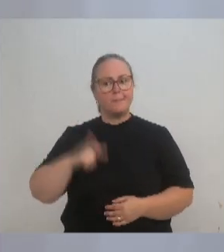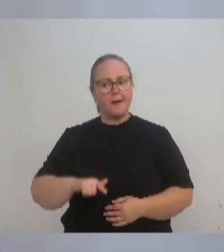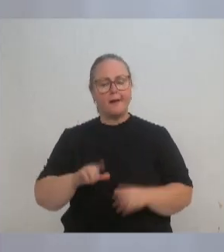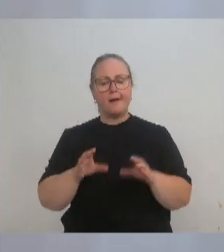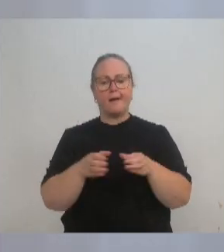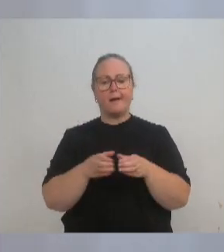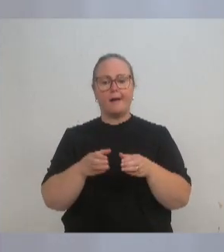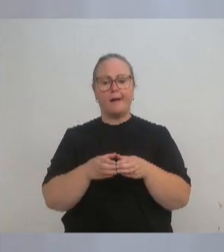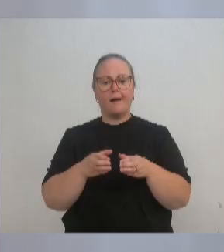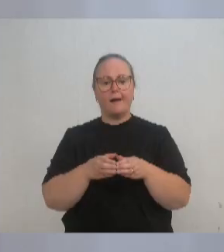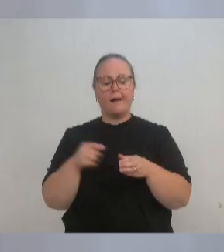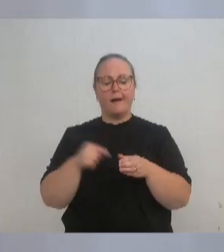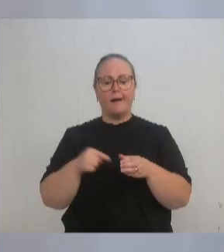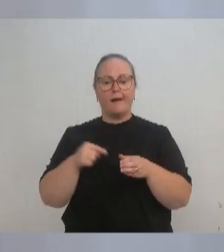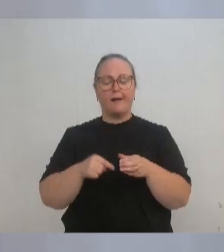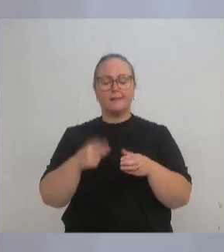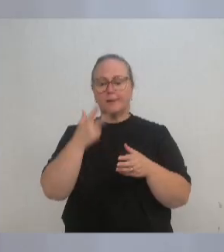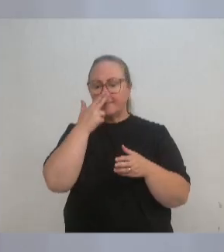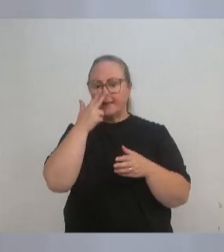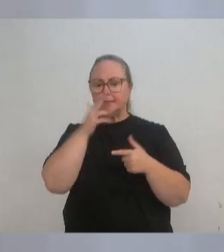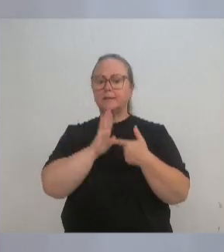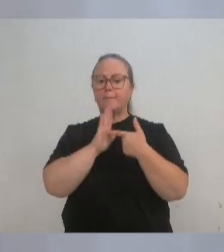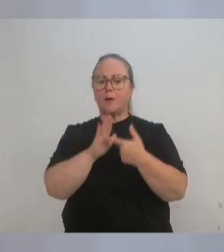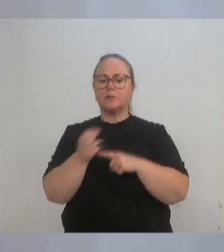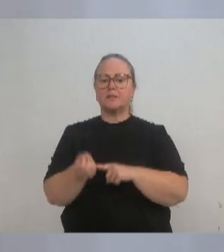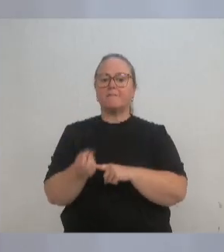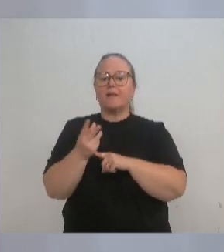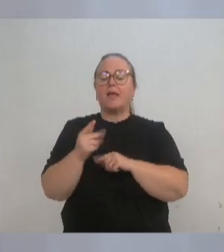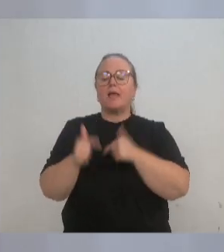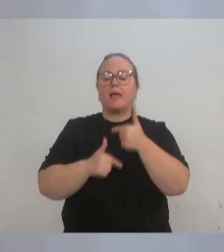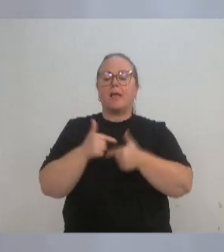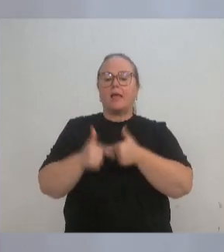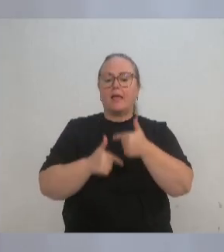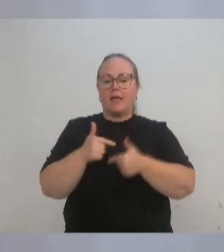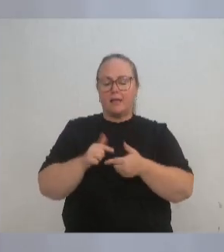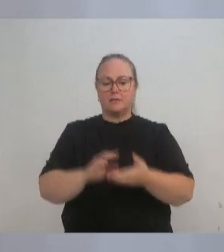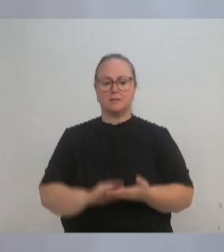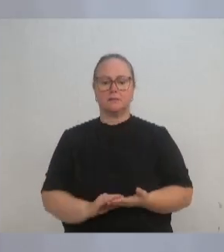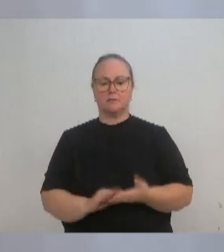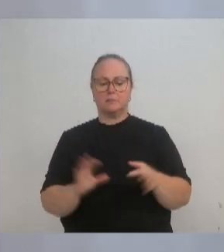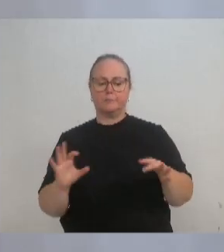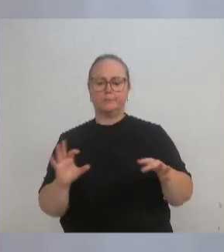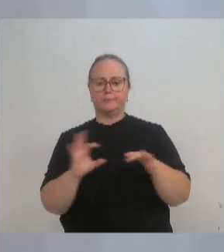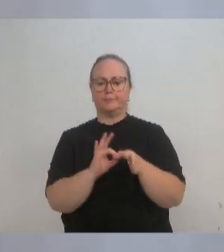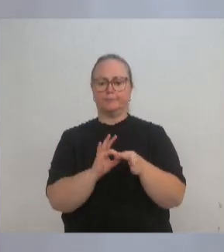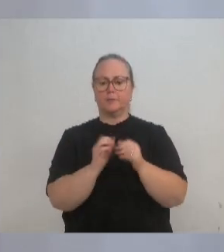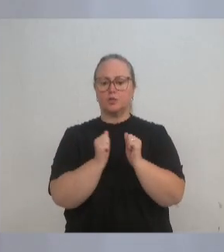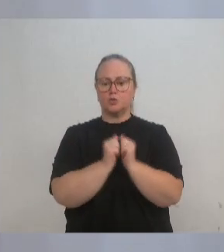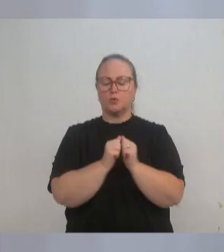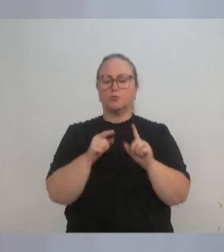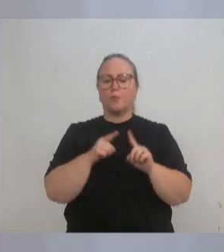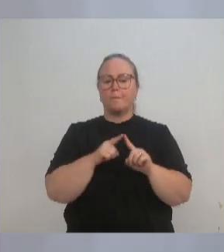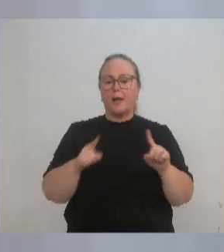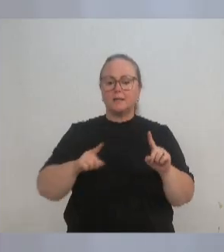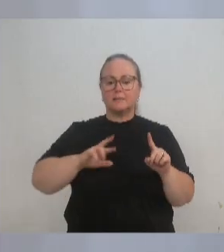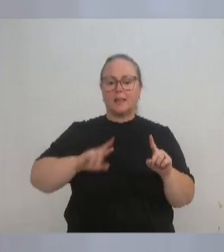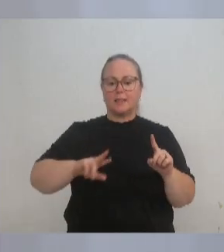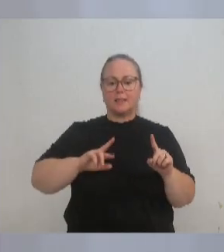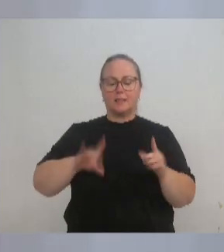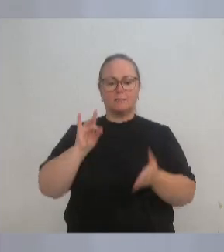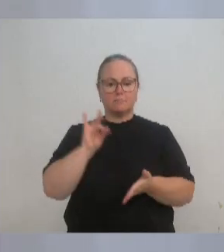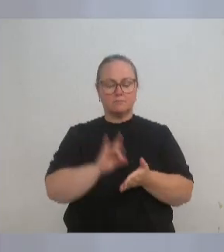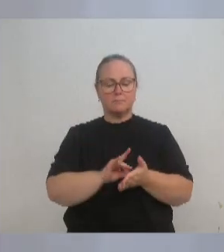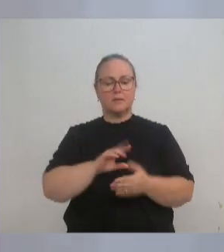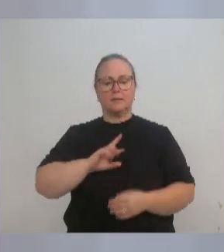equipe vendendo esse trabalho, e infelizmente, se dizendo credenciada, que não é credenciada, não